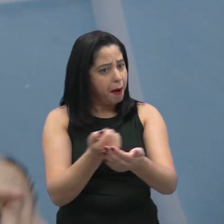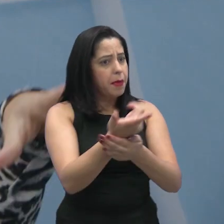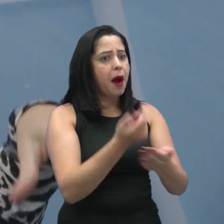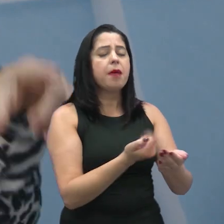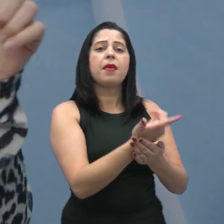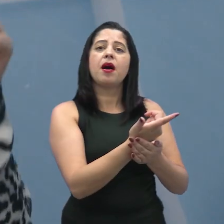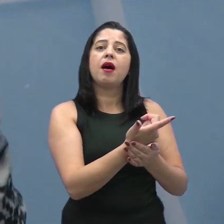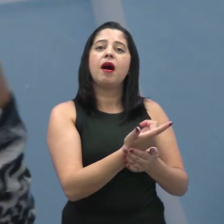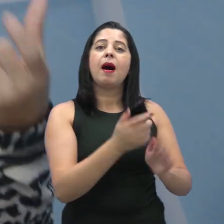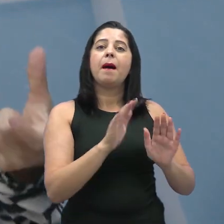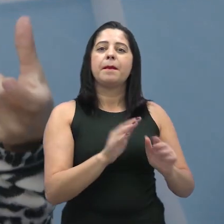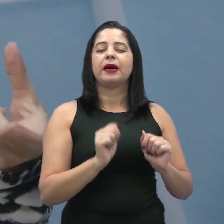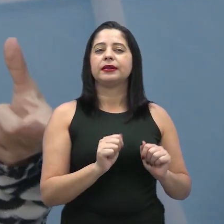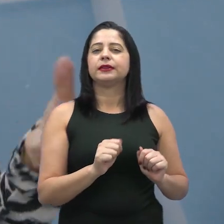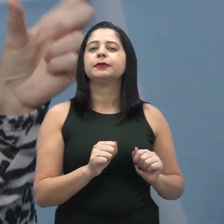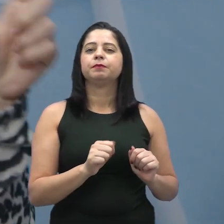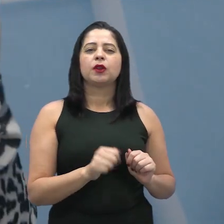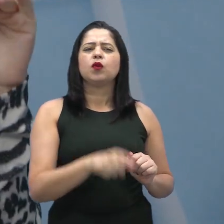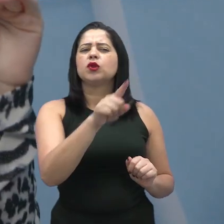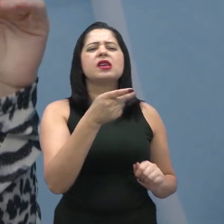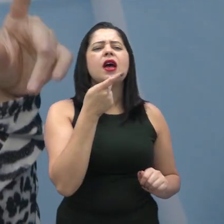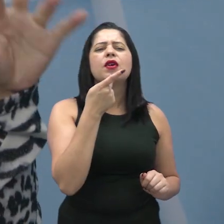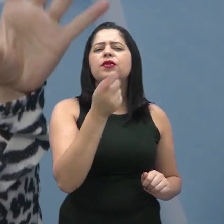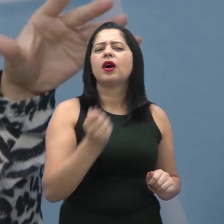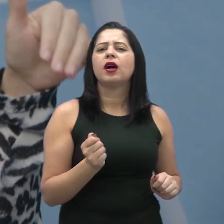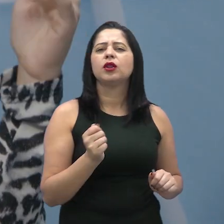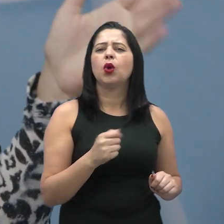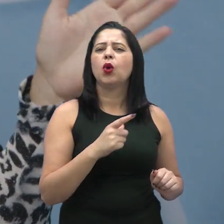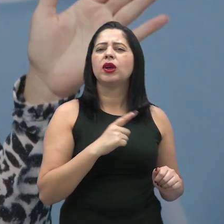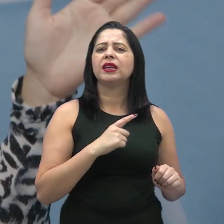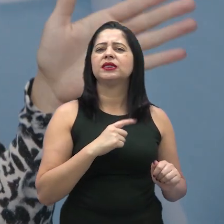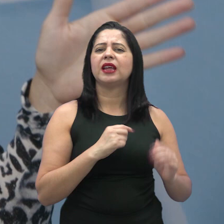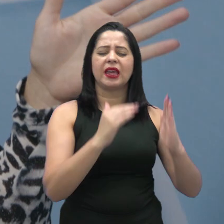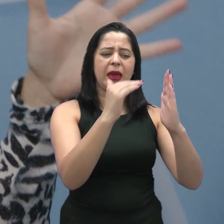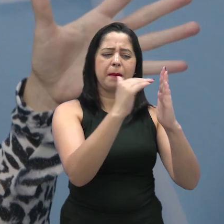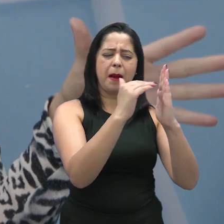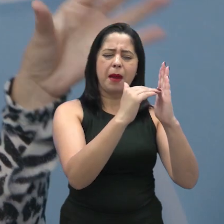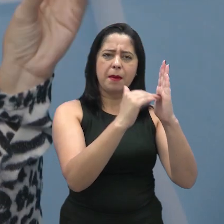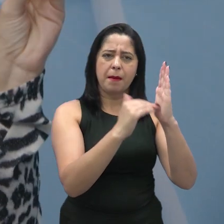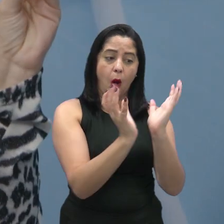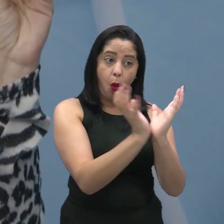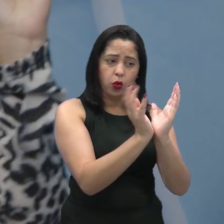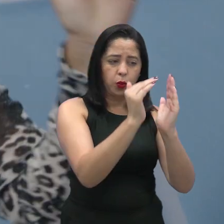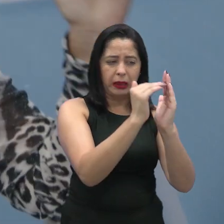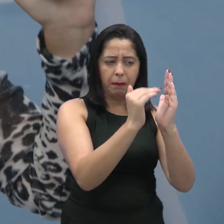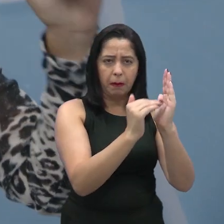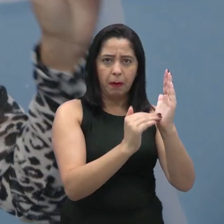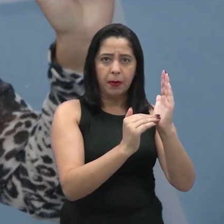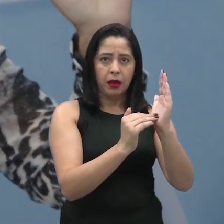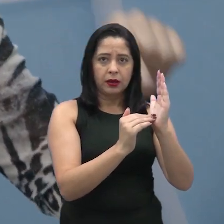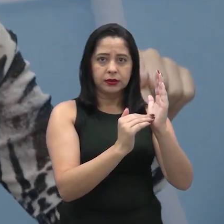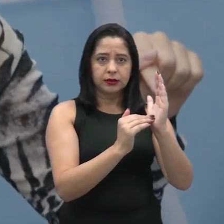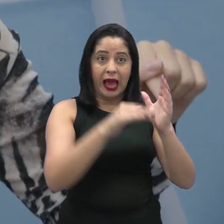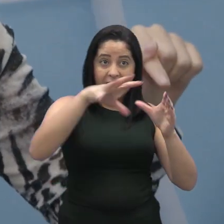muitas coisas. Para o pessoal de casa entender, o senhor falou que tem outras subclassificações, né? Tem,